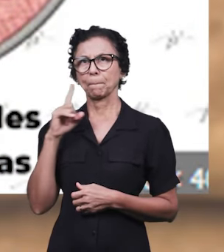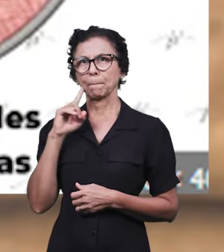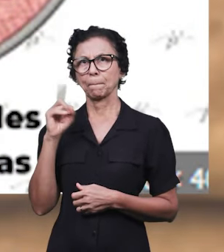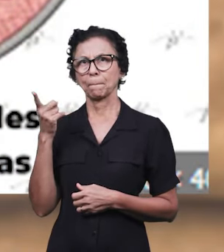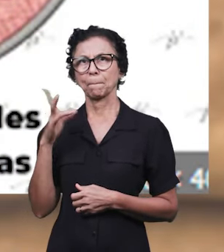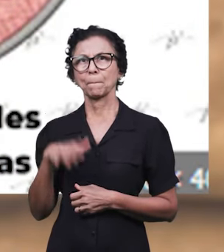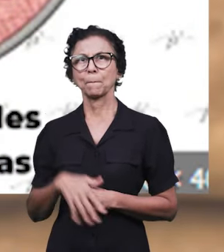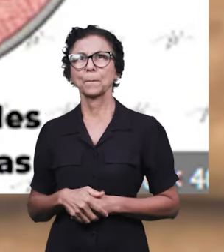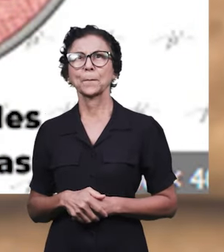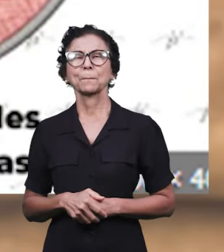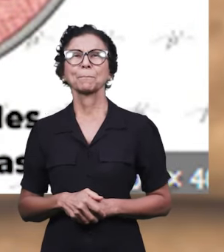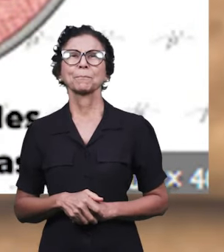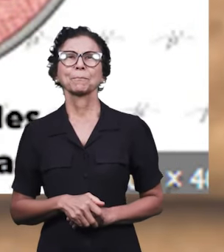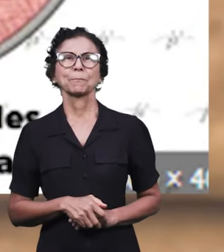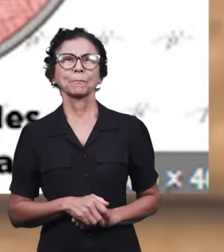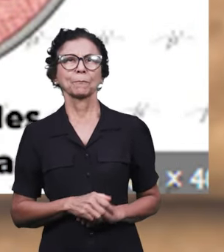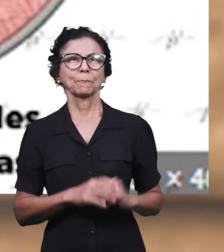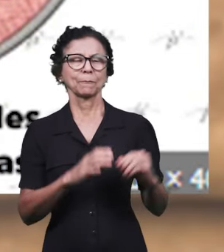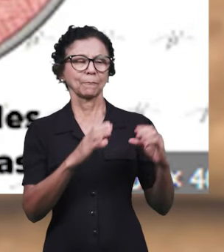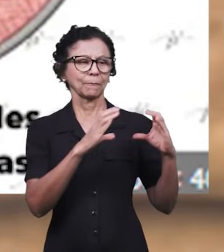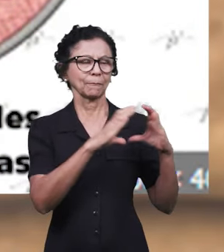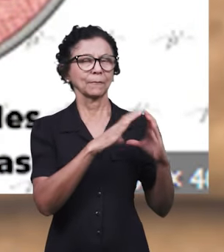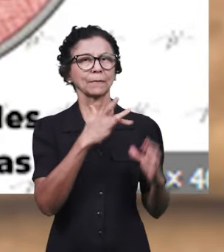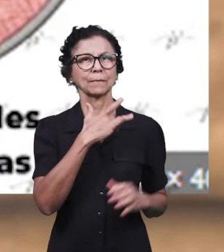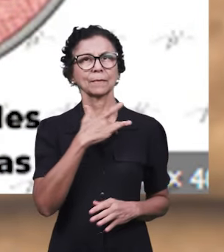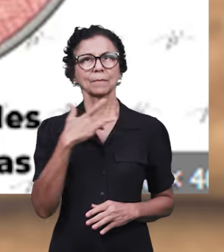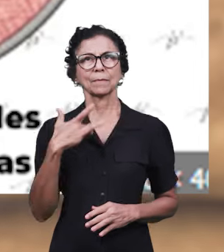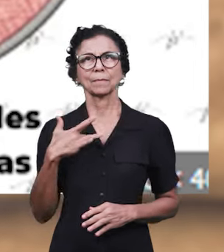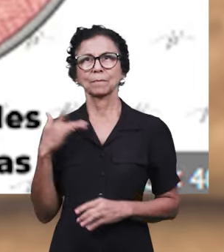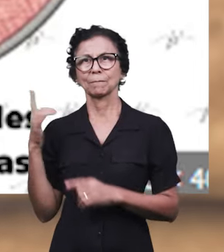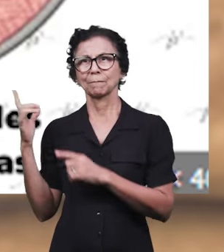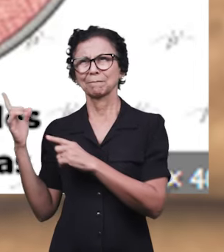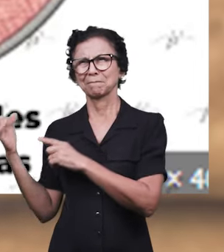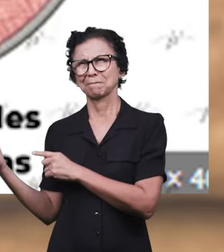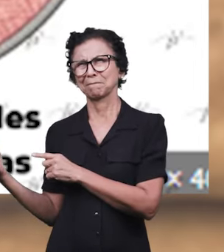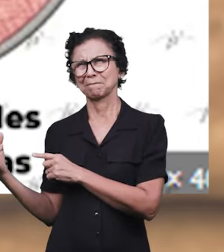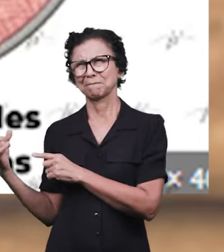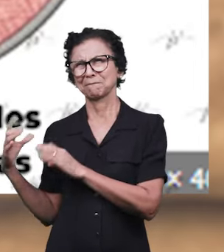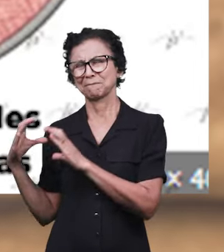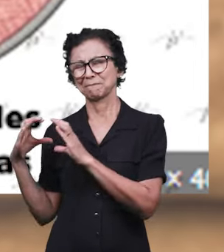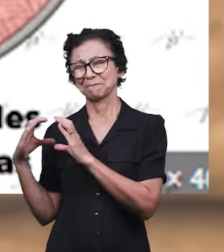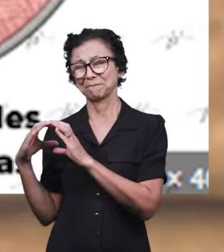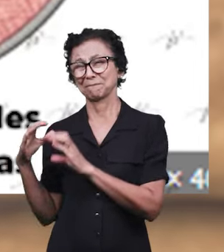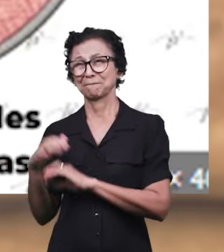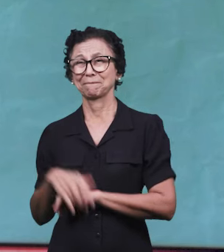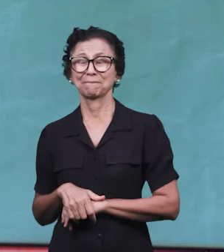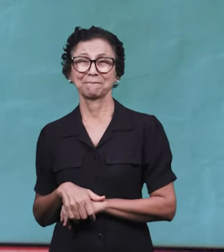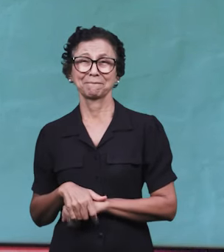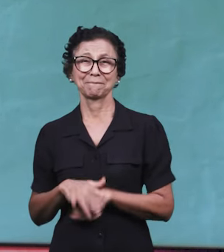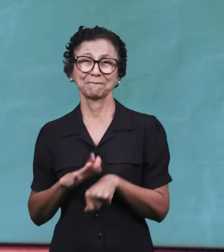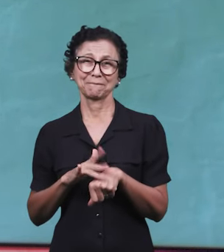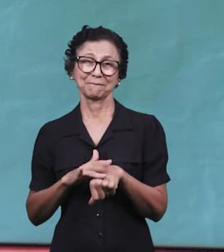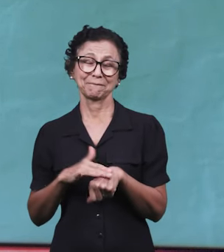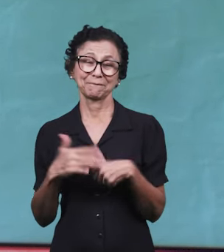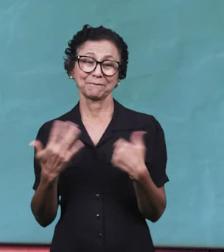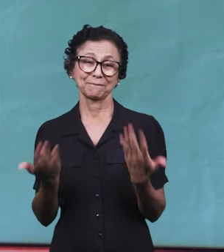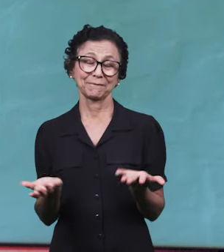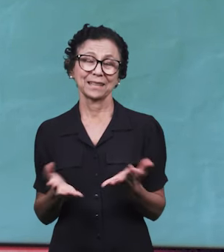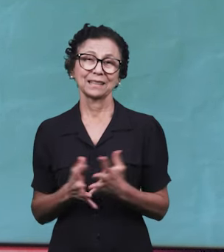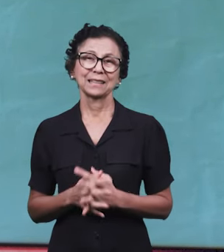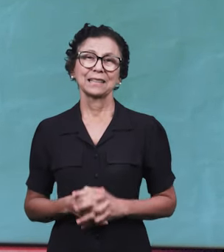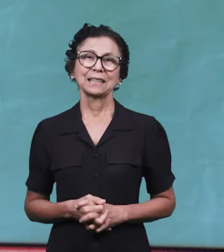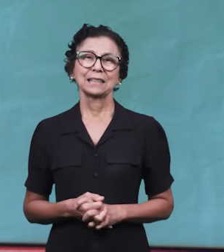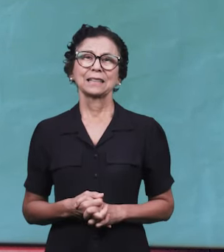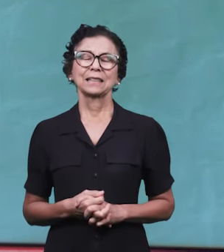verificar entre o intestino de uma pessoa saudável e uma pessoa que possui a doença. Agora, a